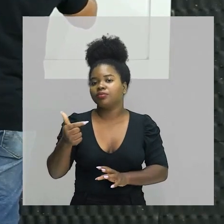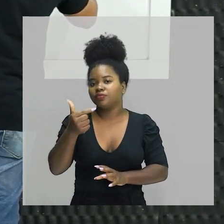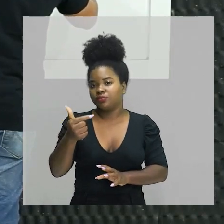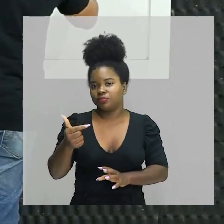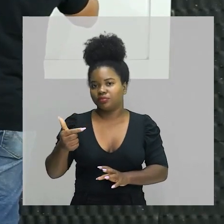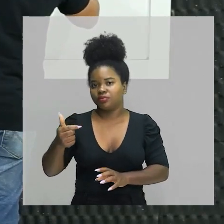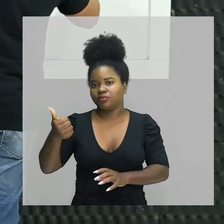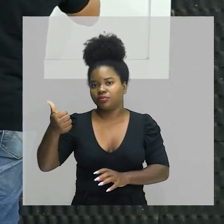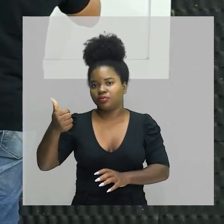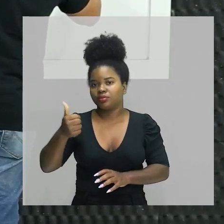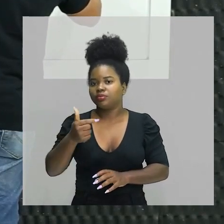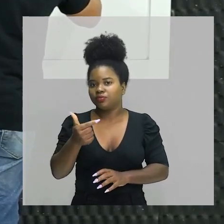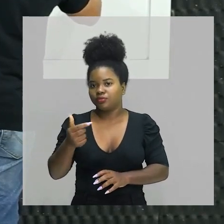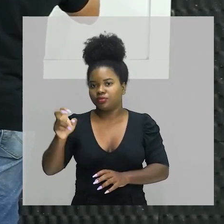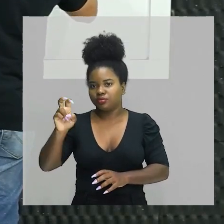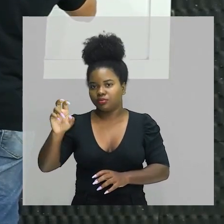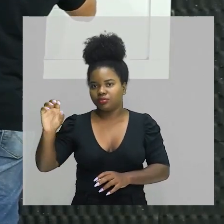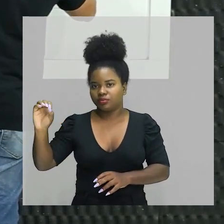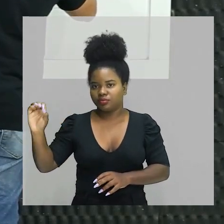22.500.